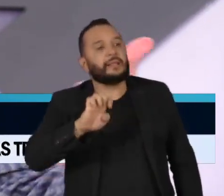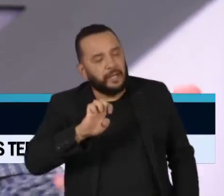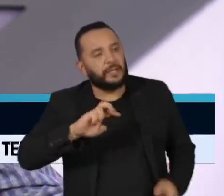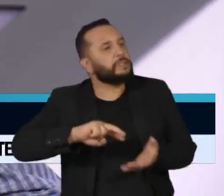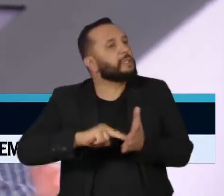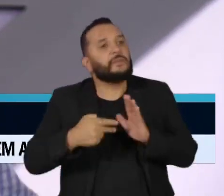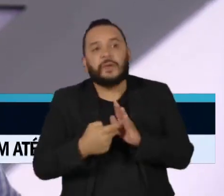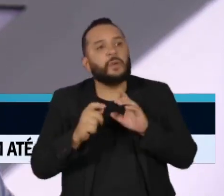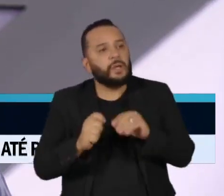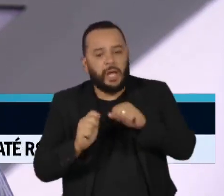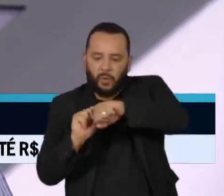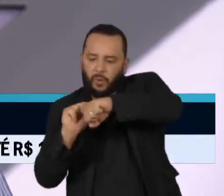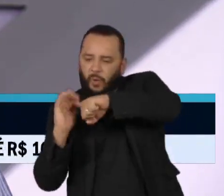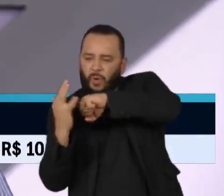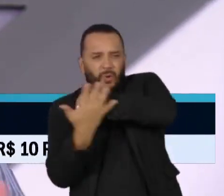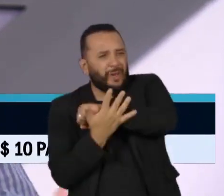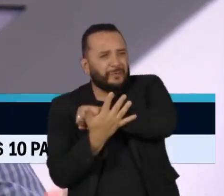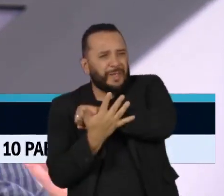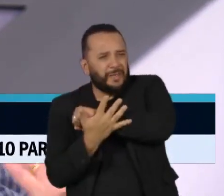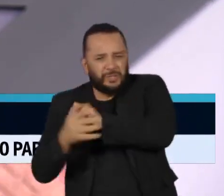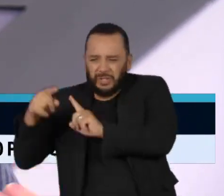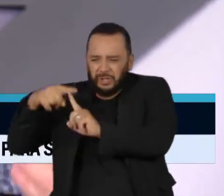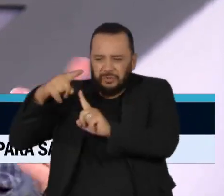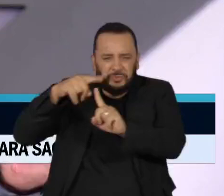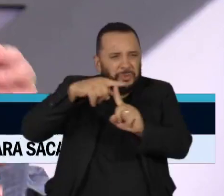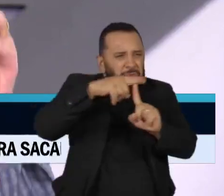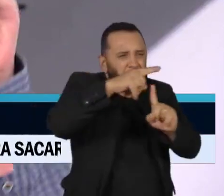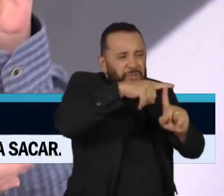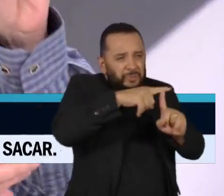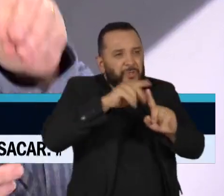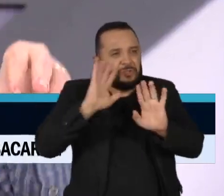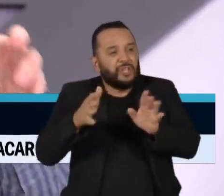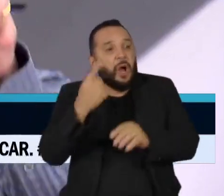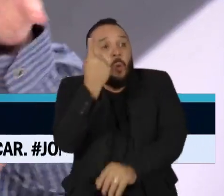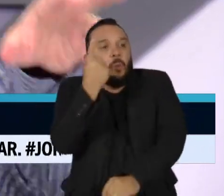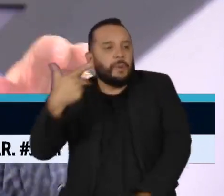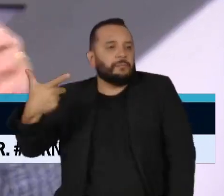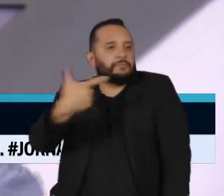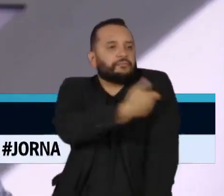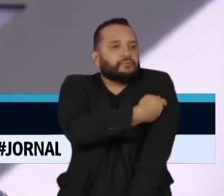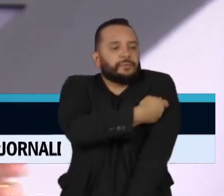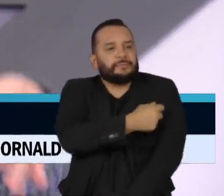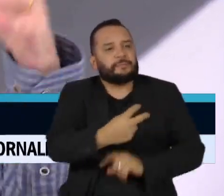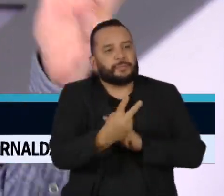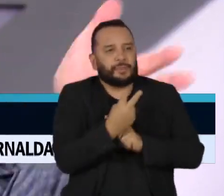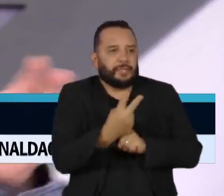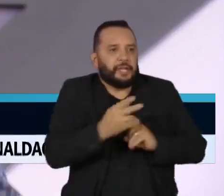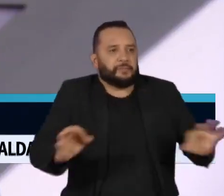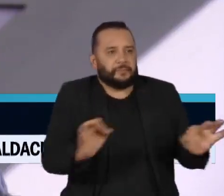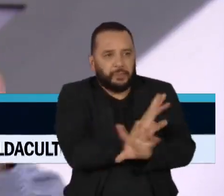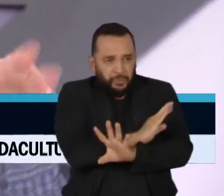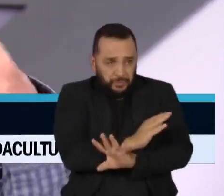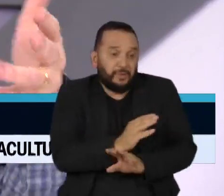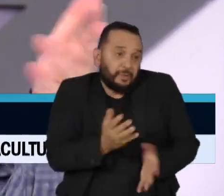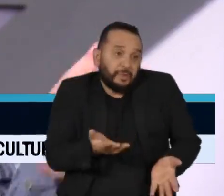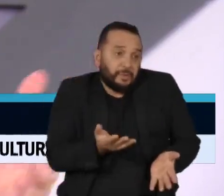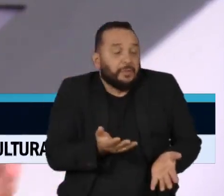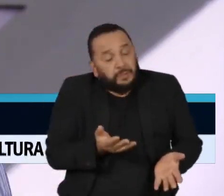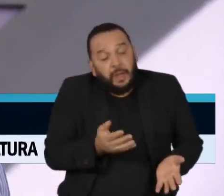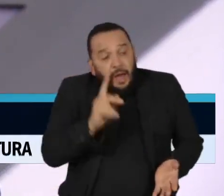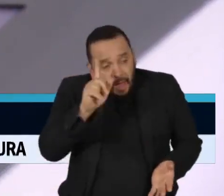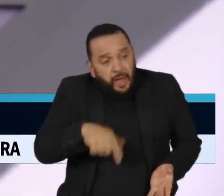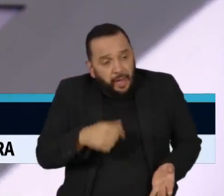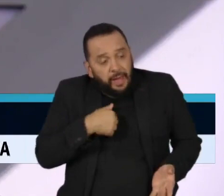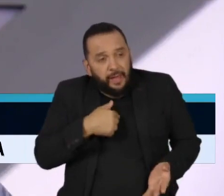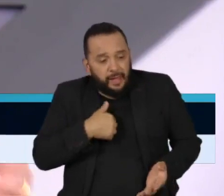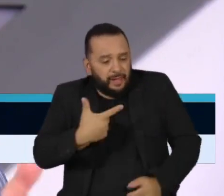se esperava, é uma vacina com a tecnologia da Pfizer, aquela de mudança do RNA, que não transforma as pessoas em